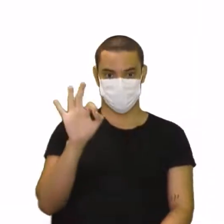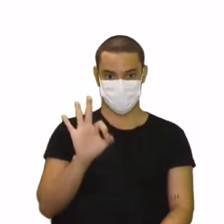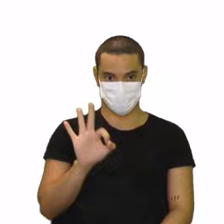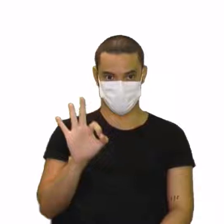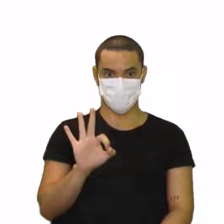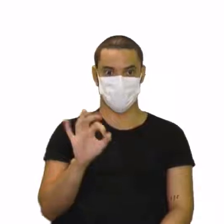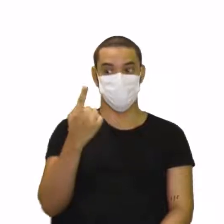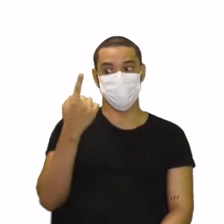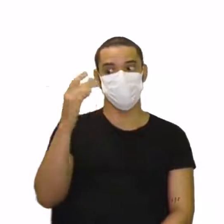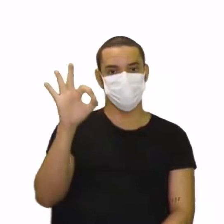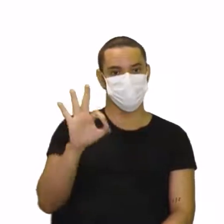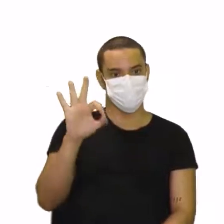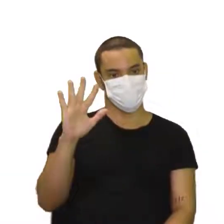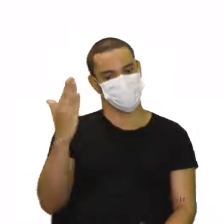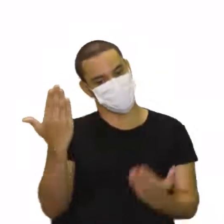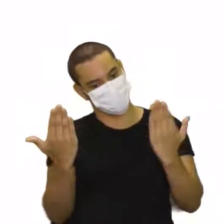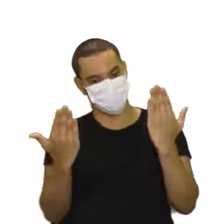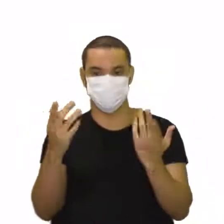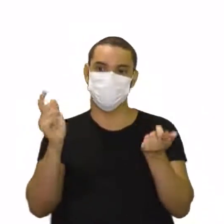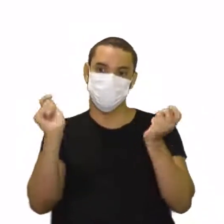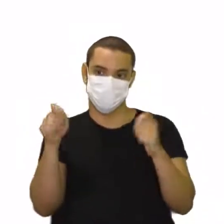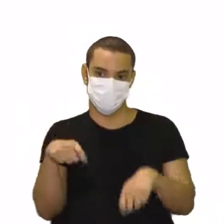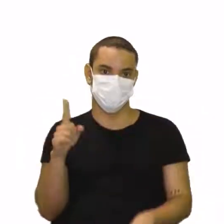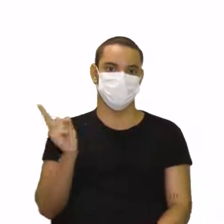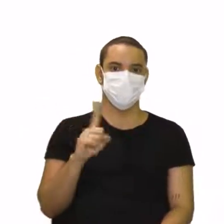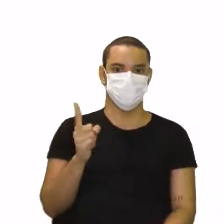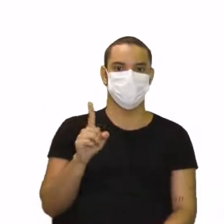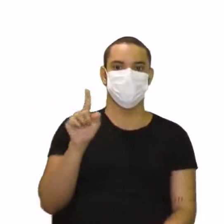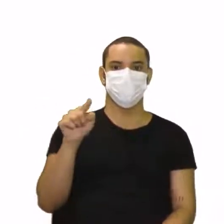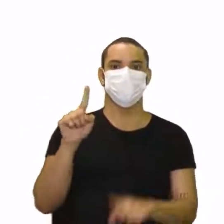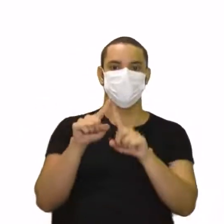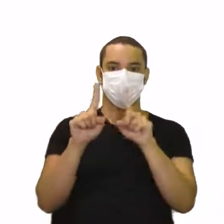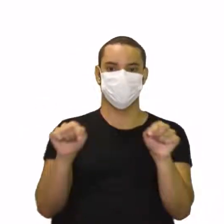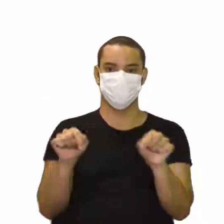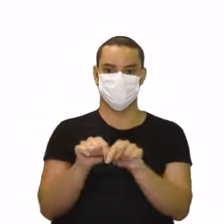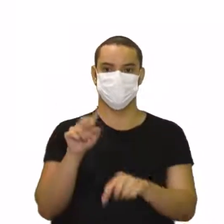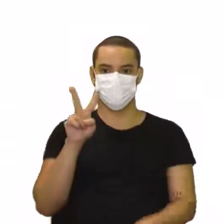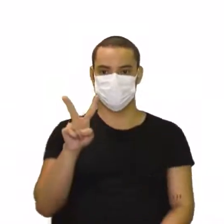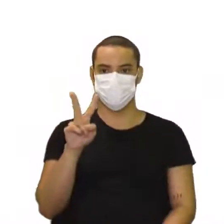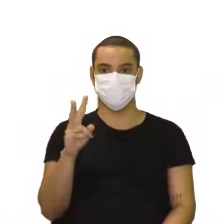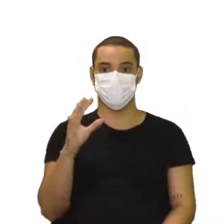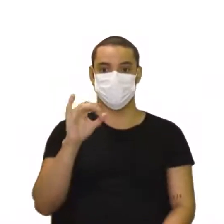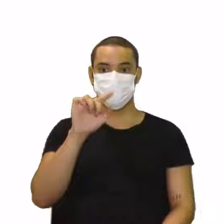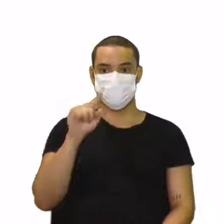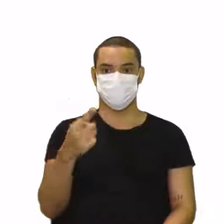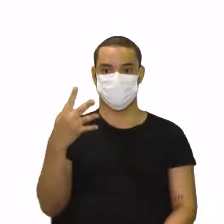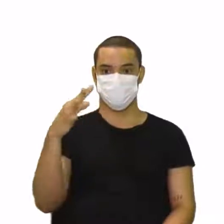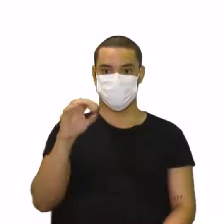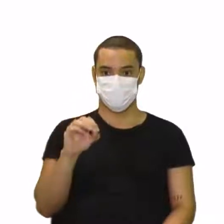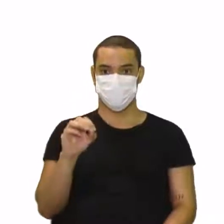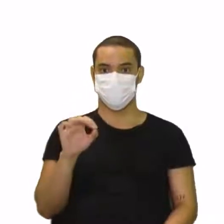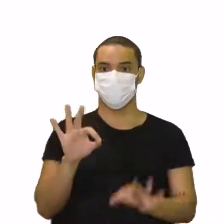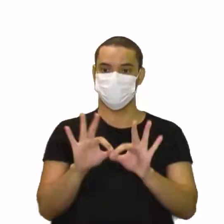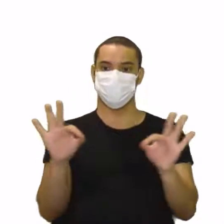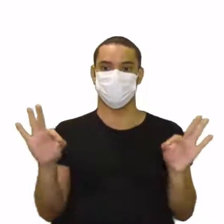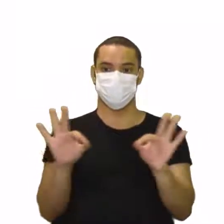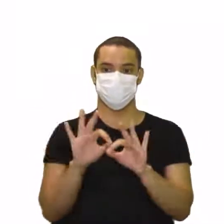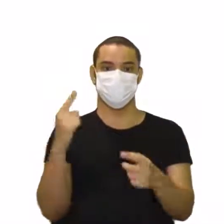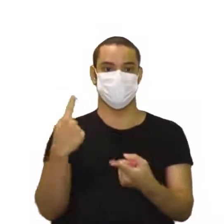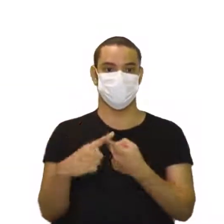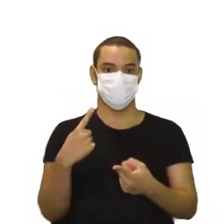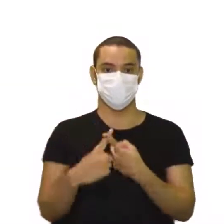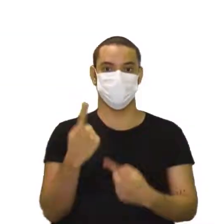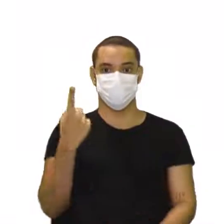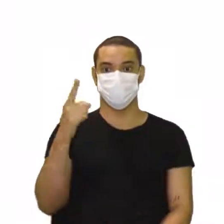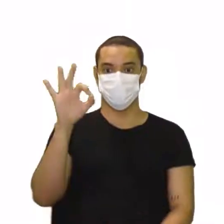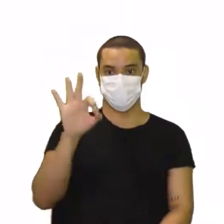Olha a incerteza que eu vou calcular. Isto é, ΔV é 0,40 metros, porque é